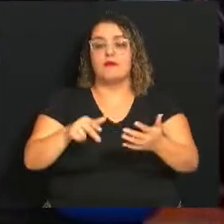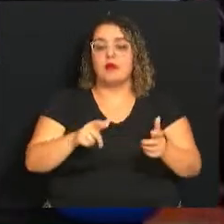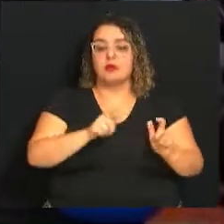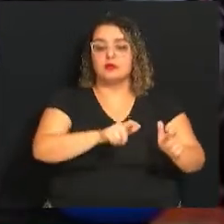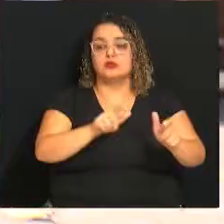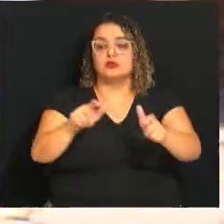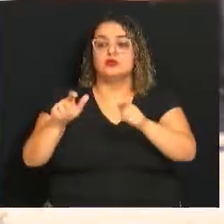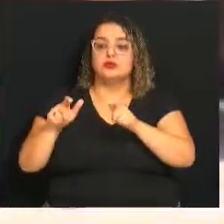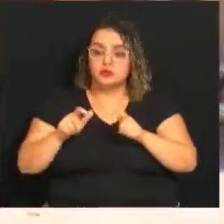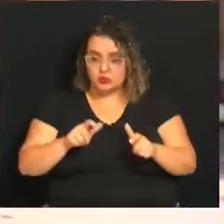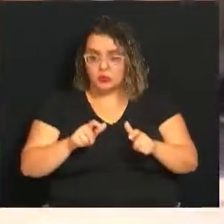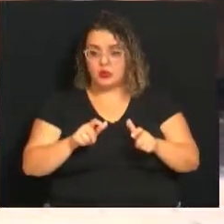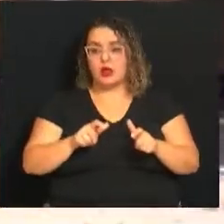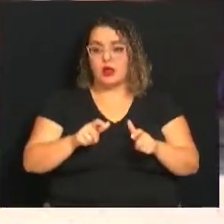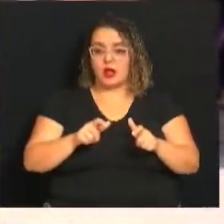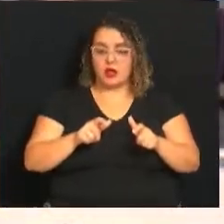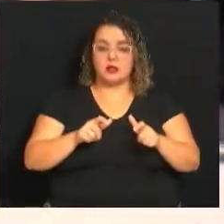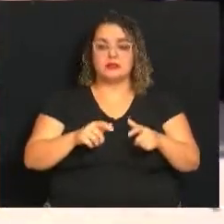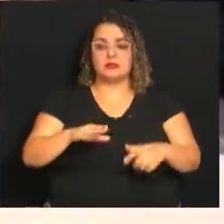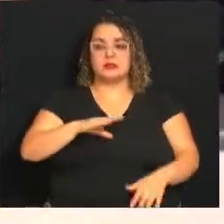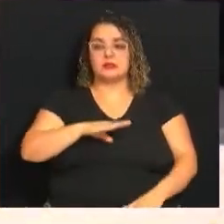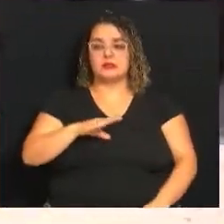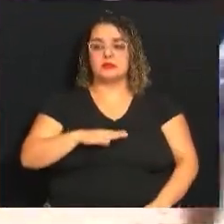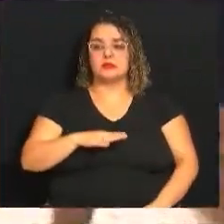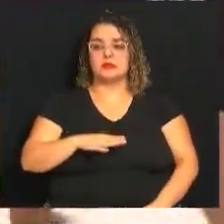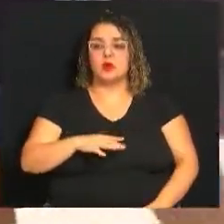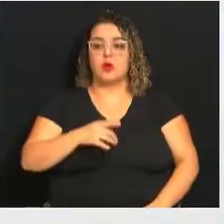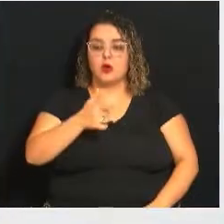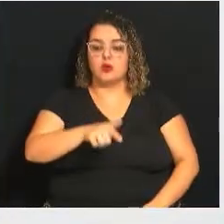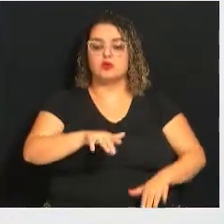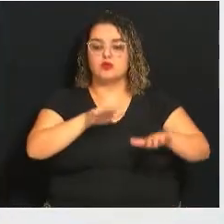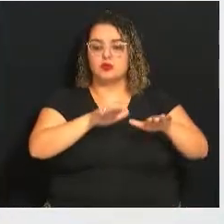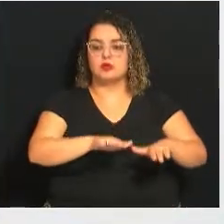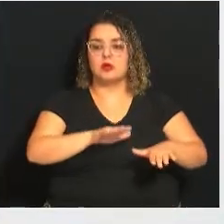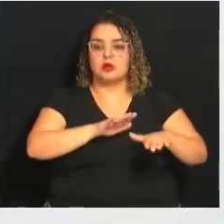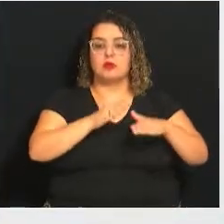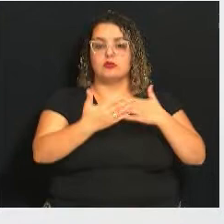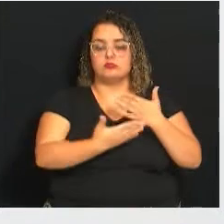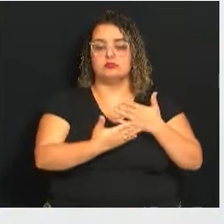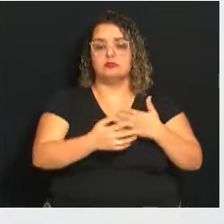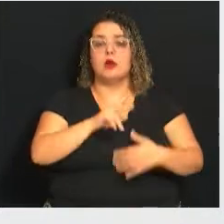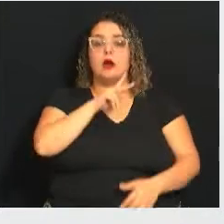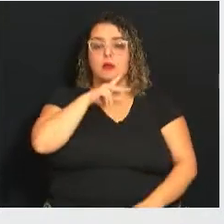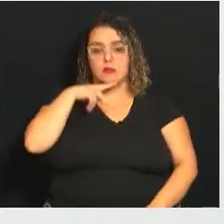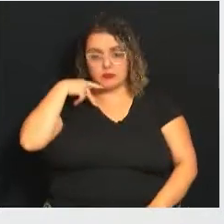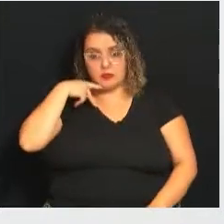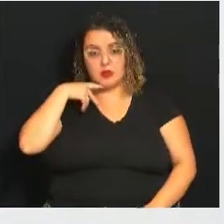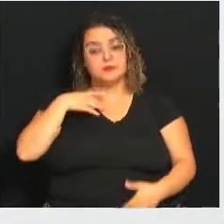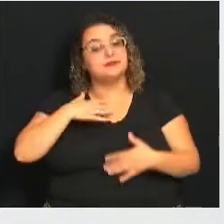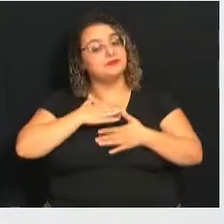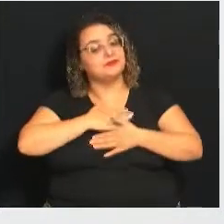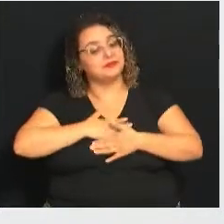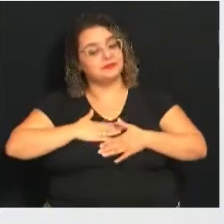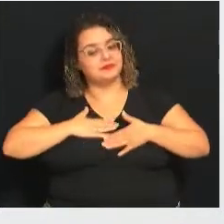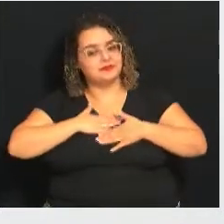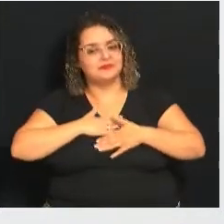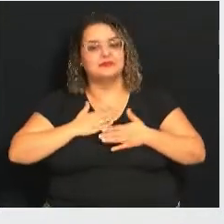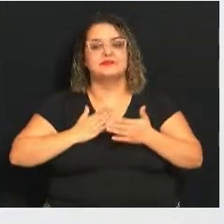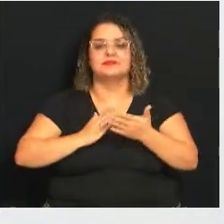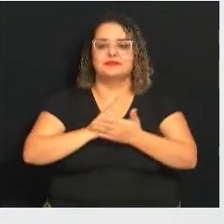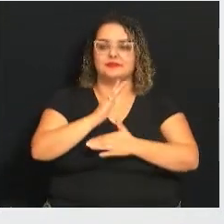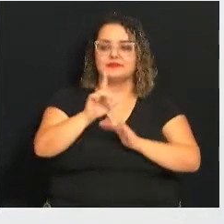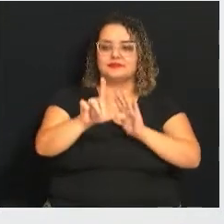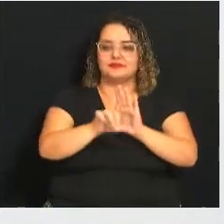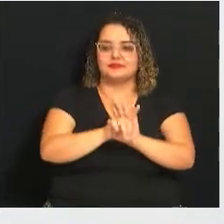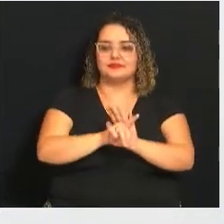cidade permanecendo alguns dias em cada região do município permínio se mostrou muito é feito com aprovação da Lei